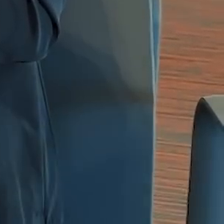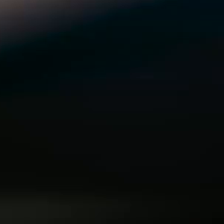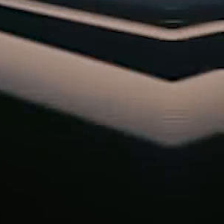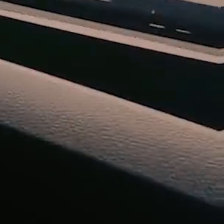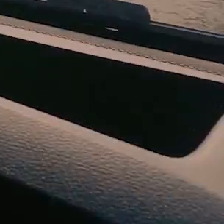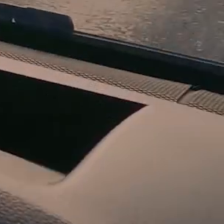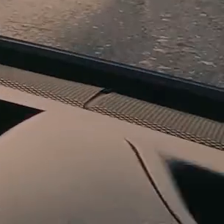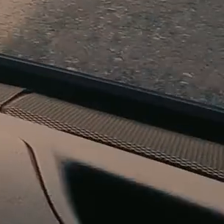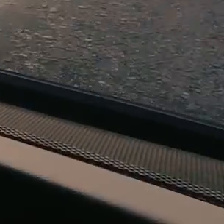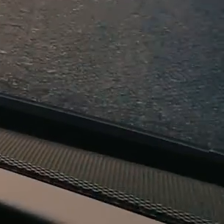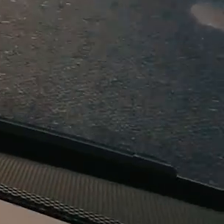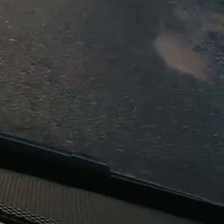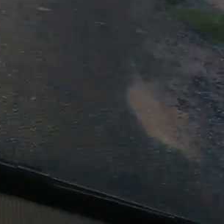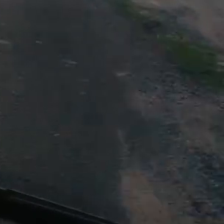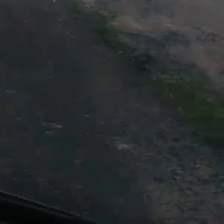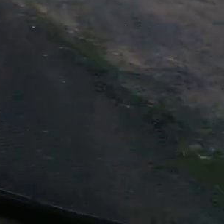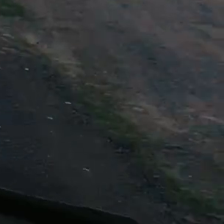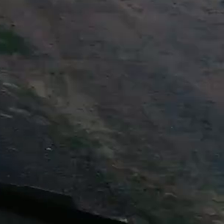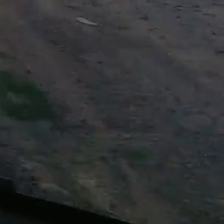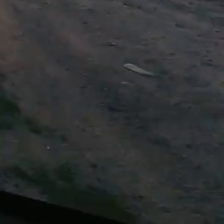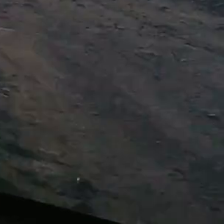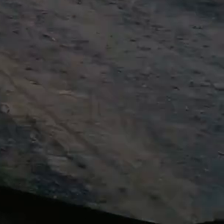aí.